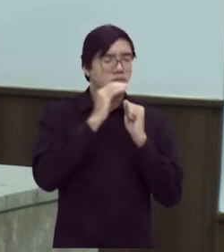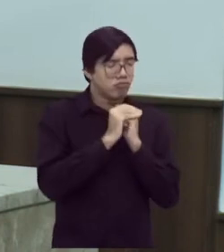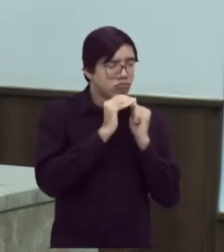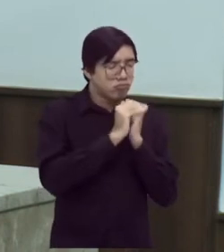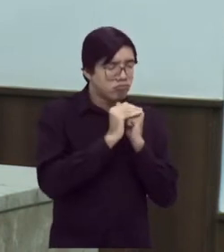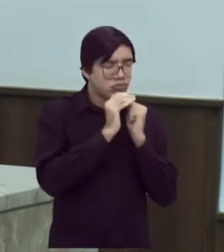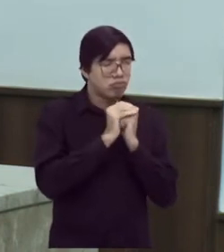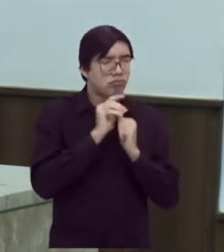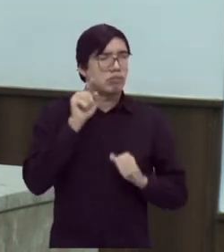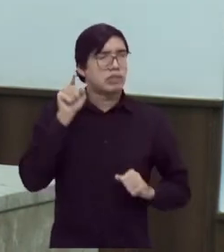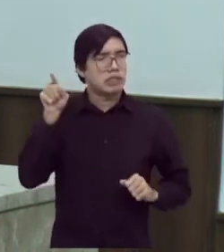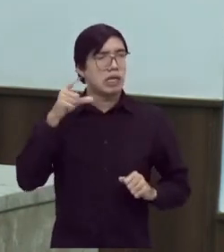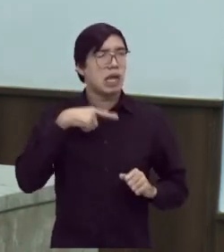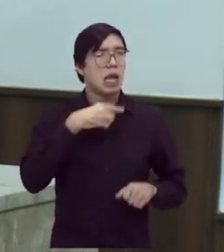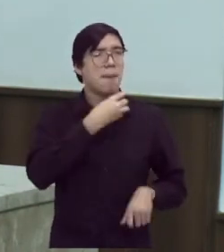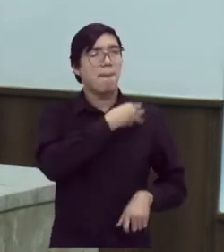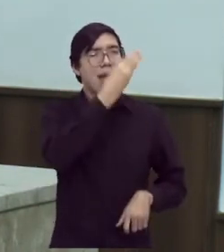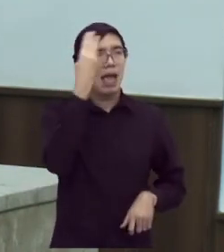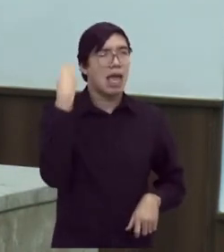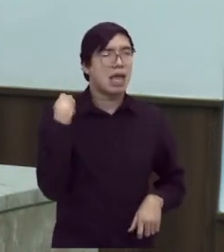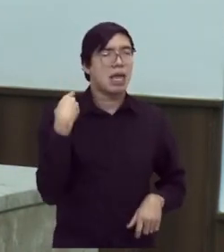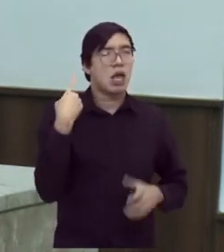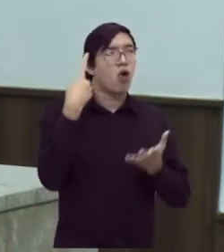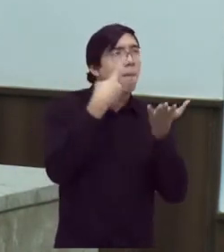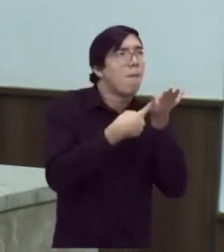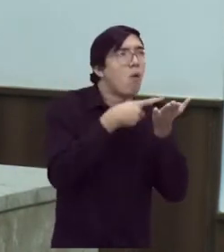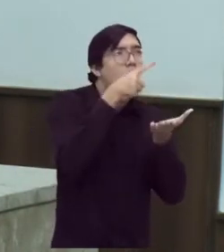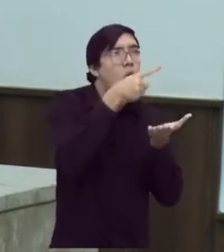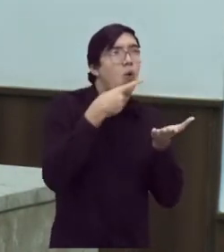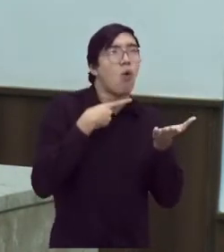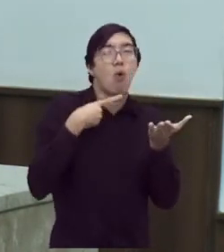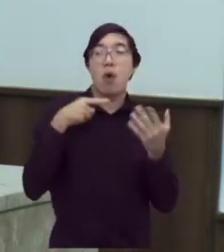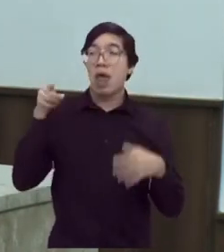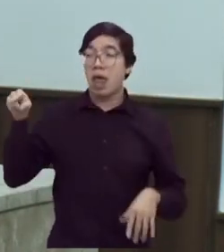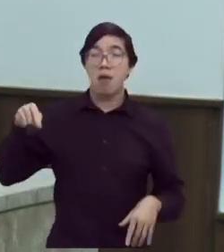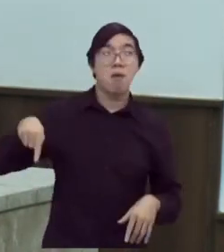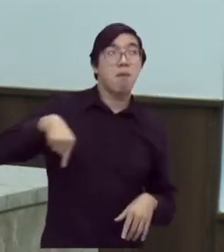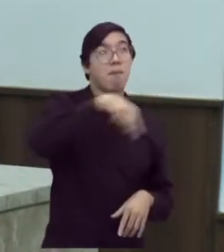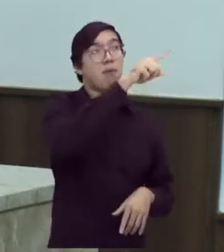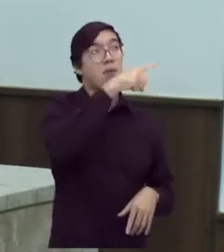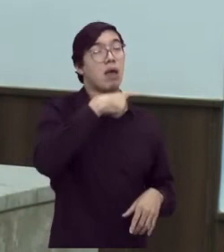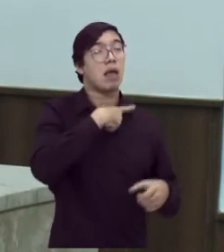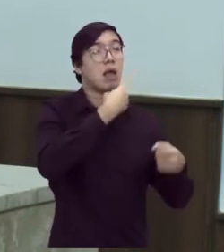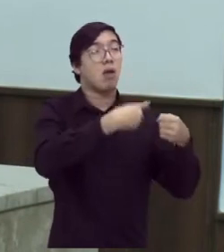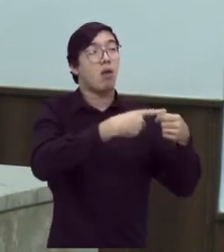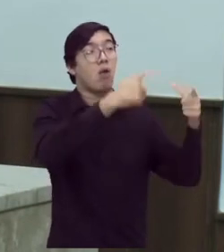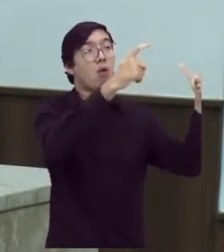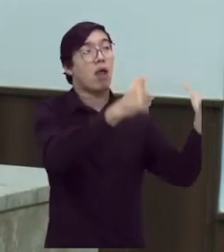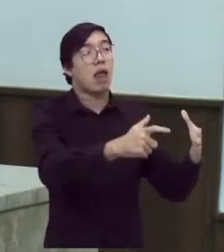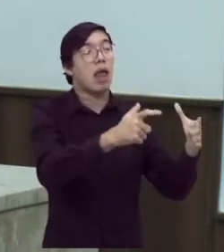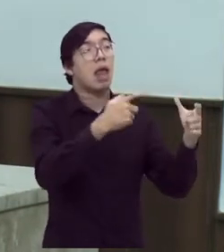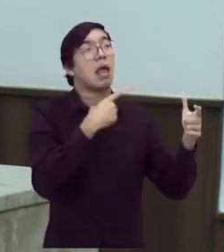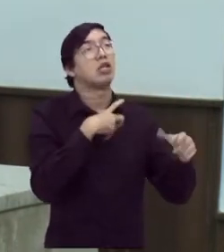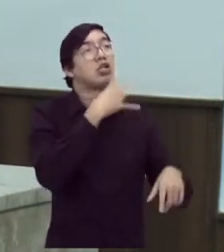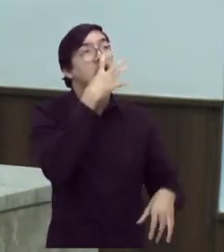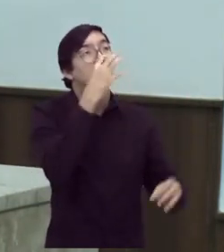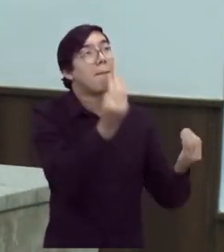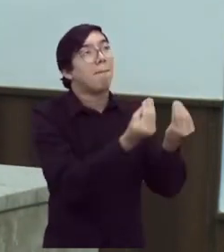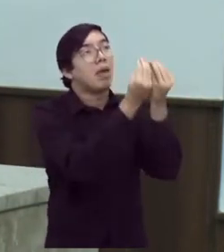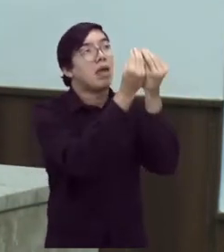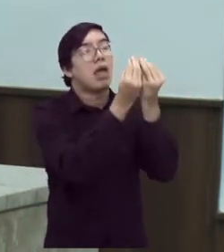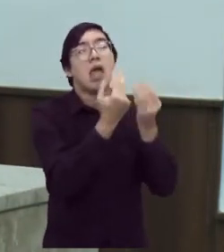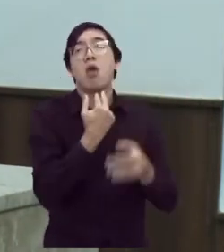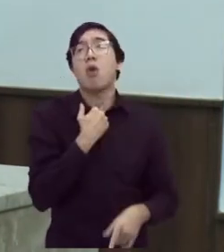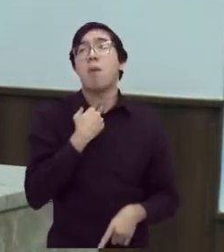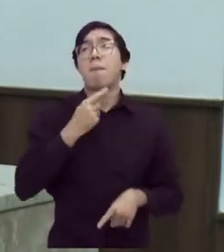pudesse assistir uma missa na cidade dela. E eu não posso sair porque eu tenho que me recolher. Vossas Excelências, os que têm